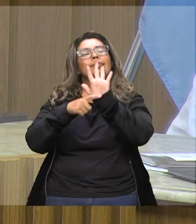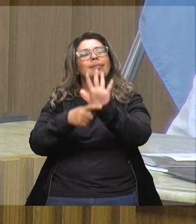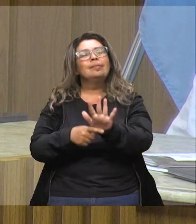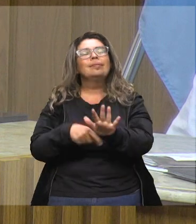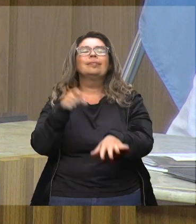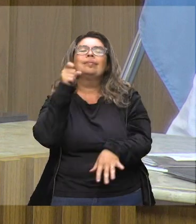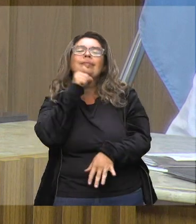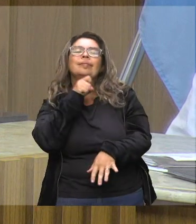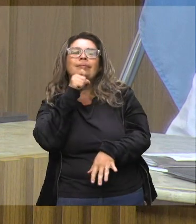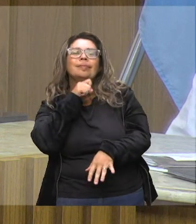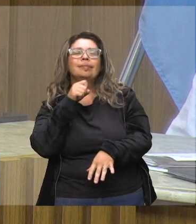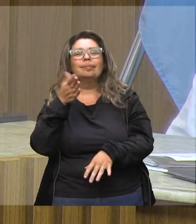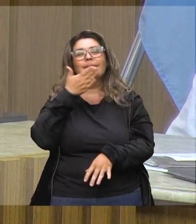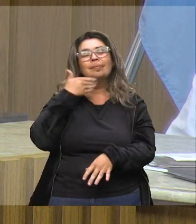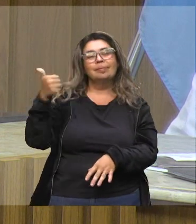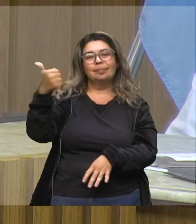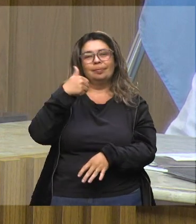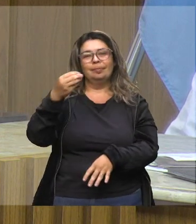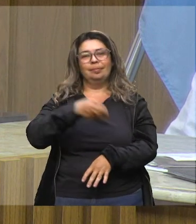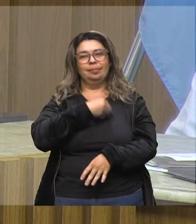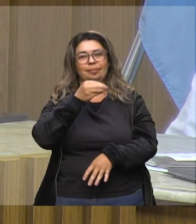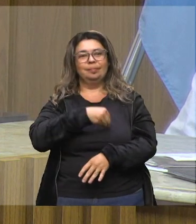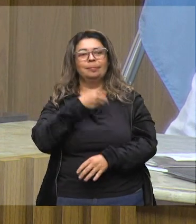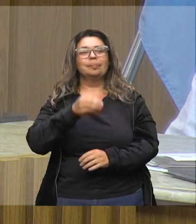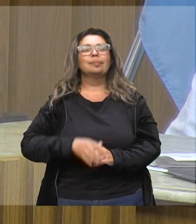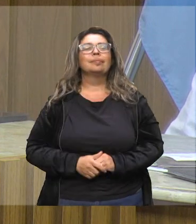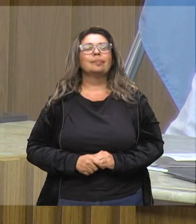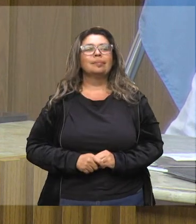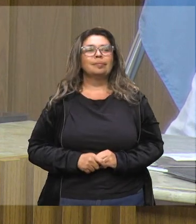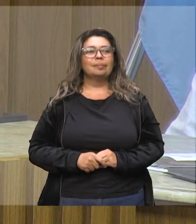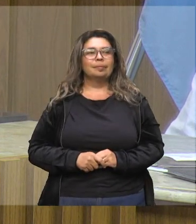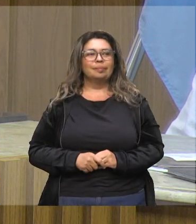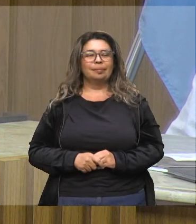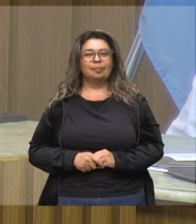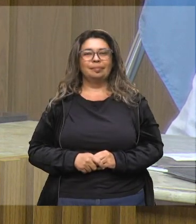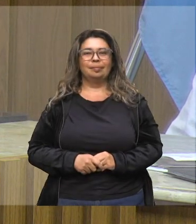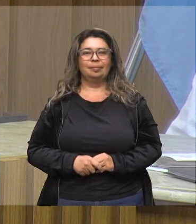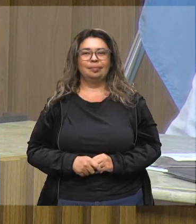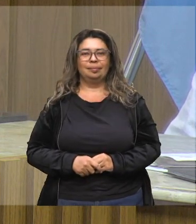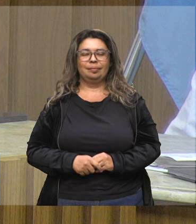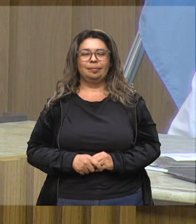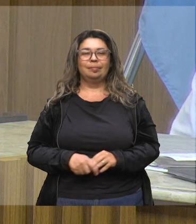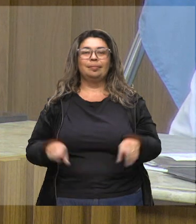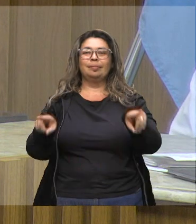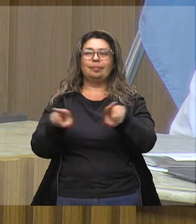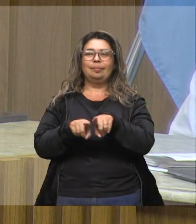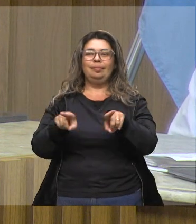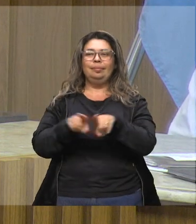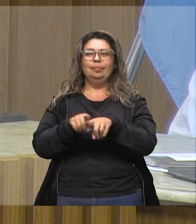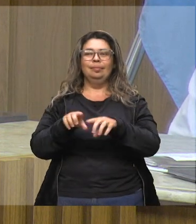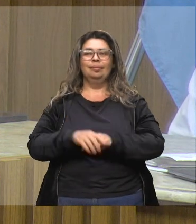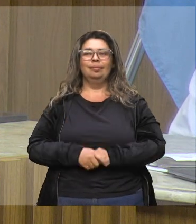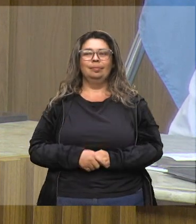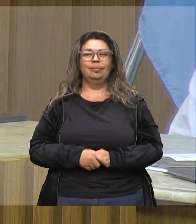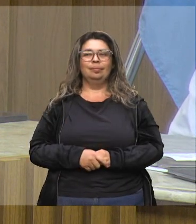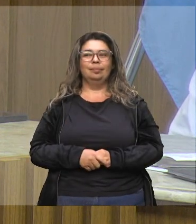é? Melhoria de vida para a nossa população aí mais vulnerável em virtude da idade. E também ao nosso